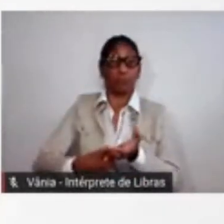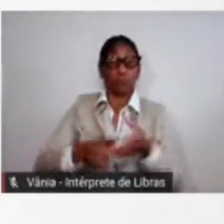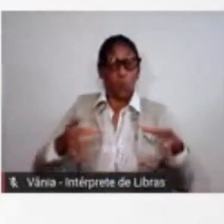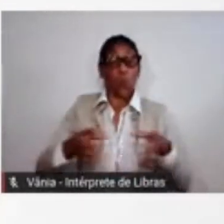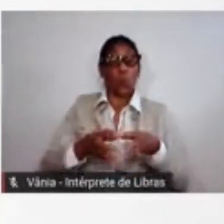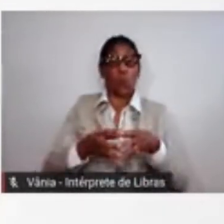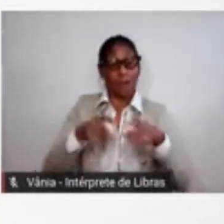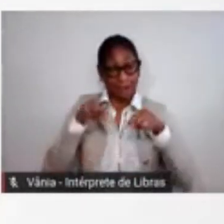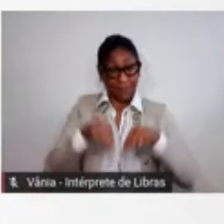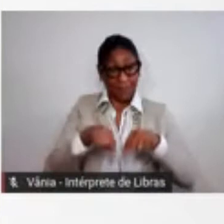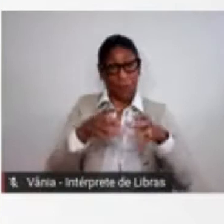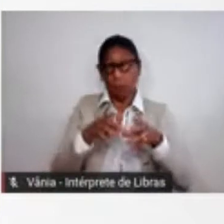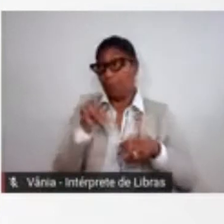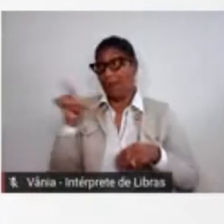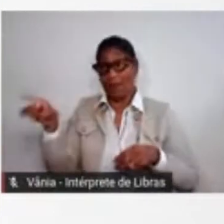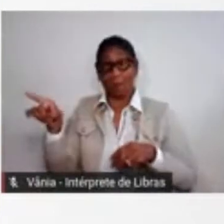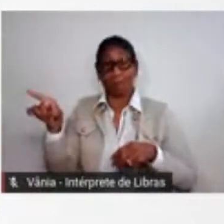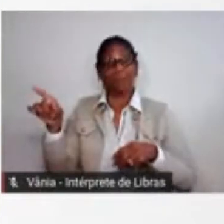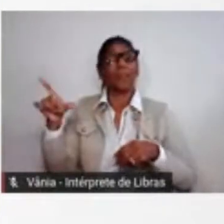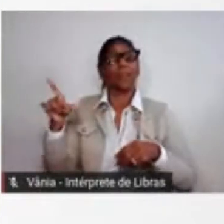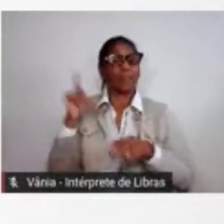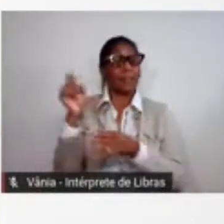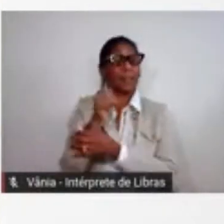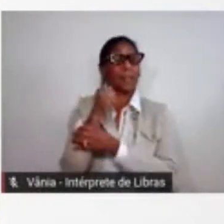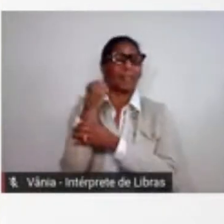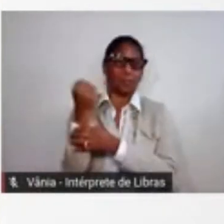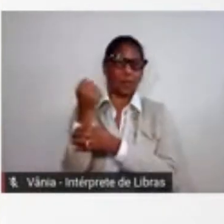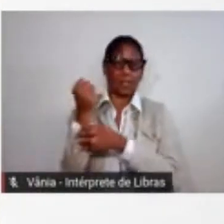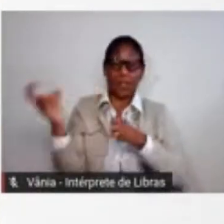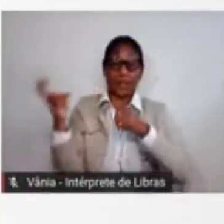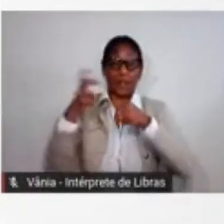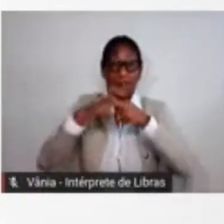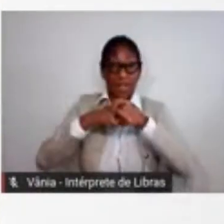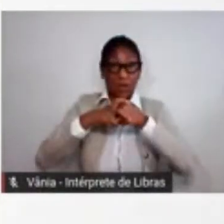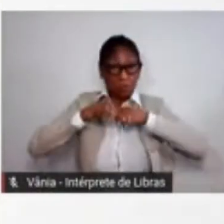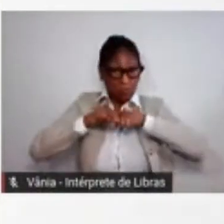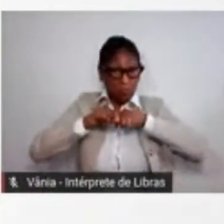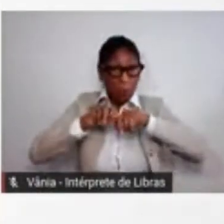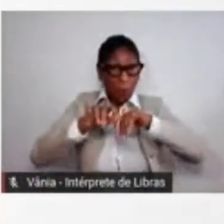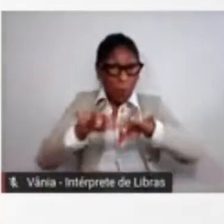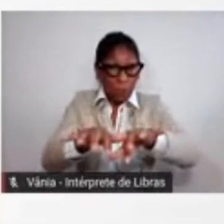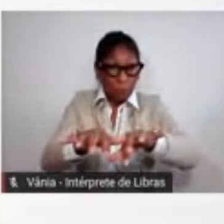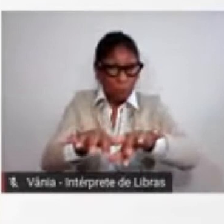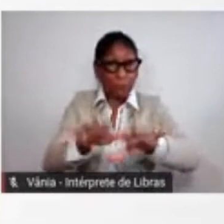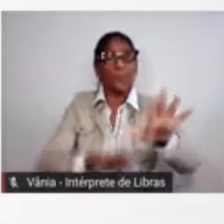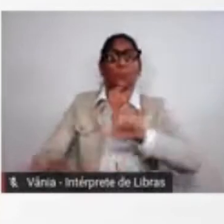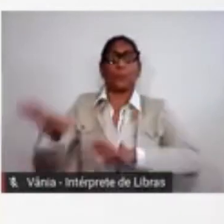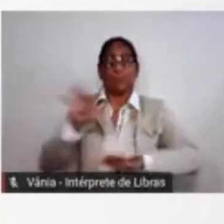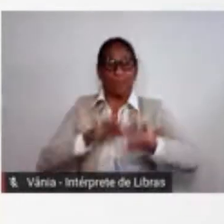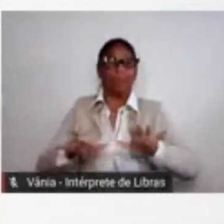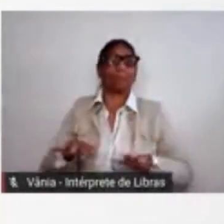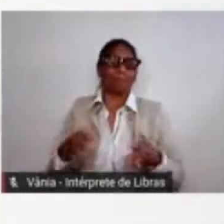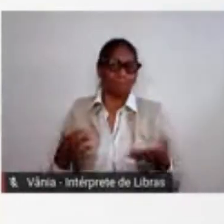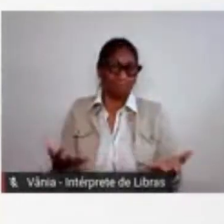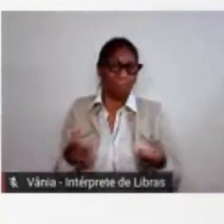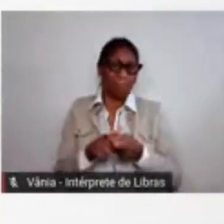medidas que garantam que o vírus não se expanda, não tenha uma expansão de contágio